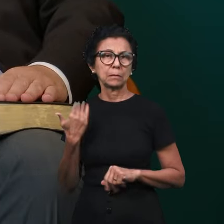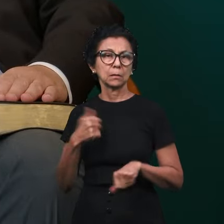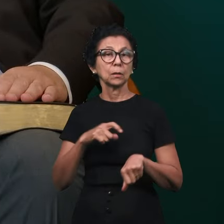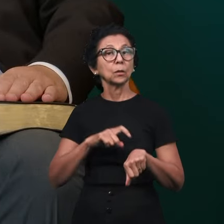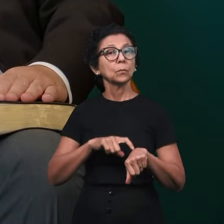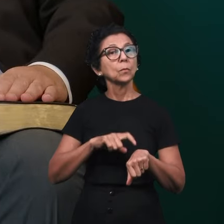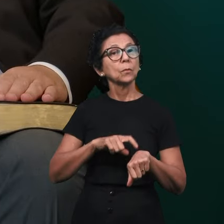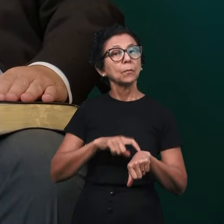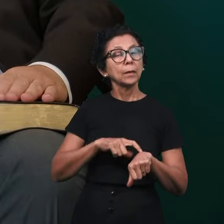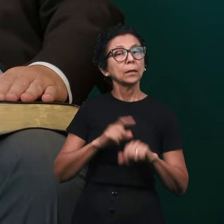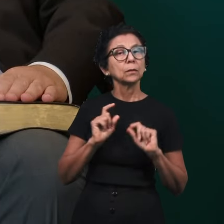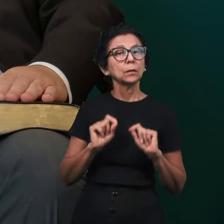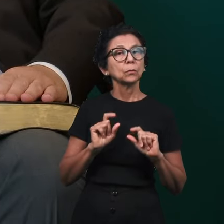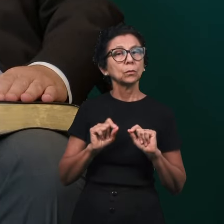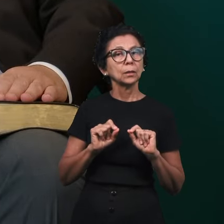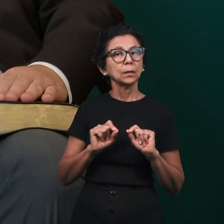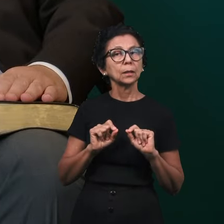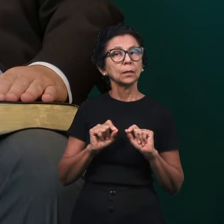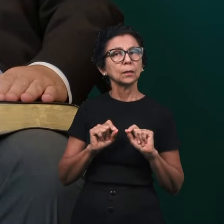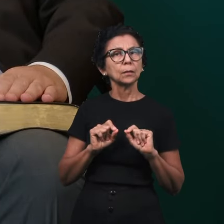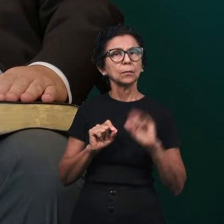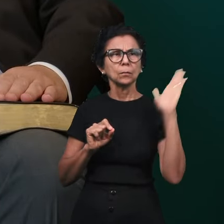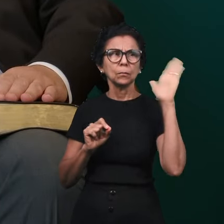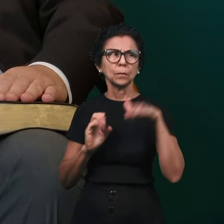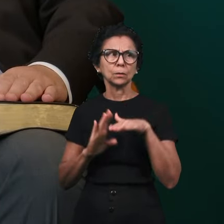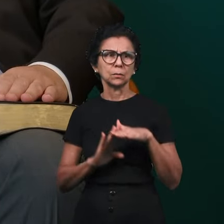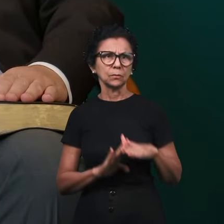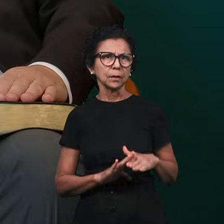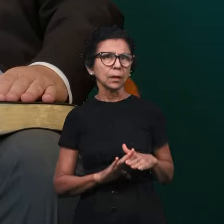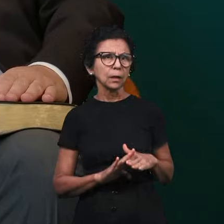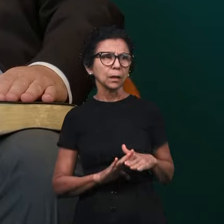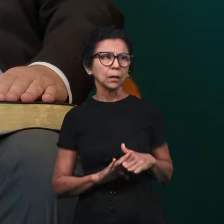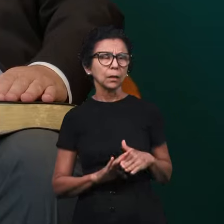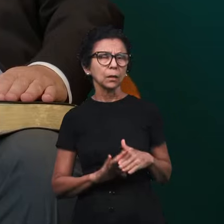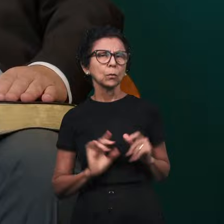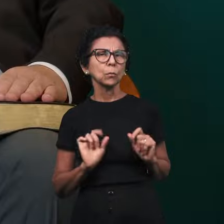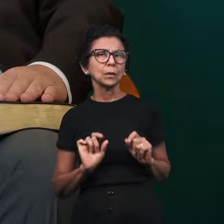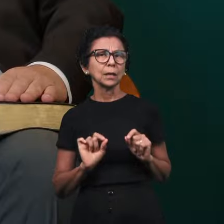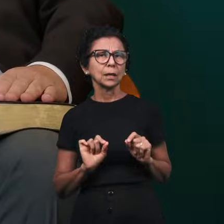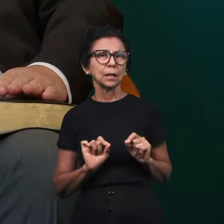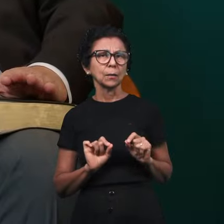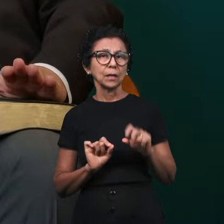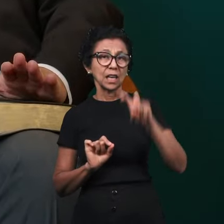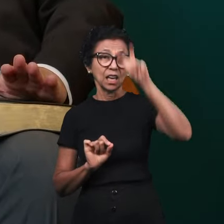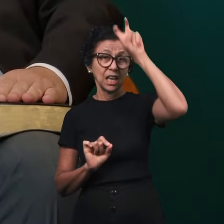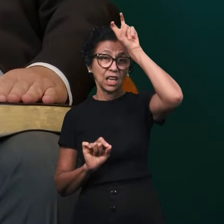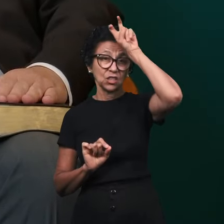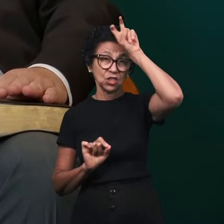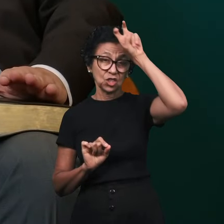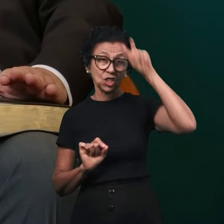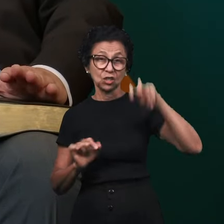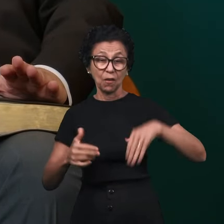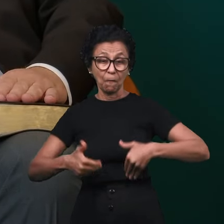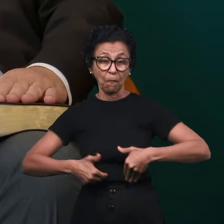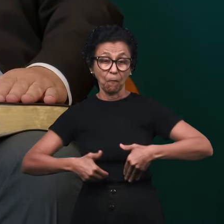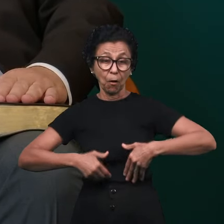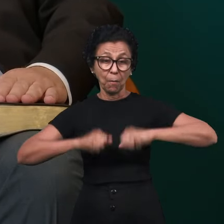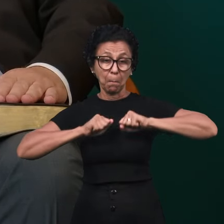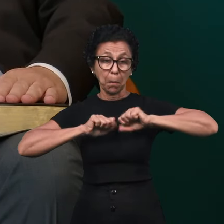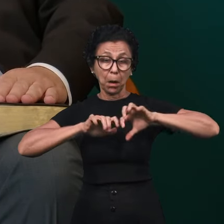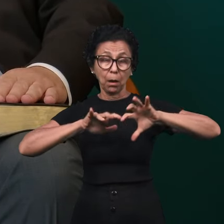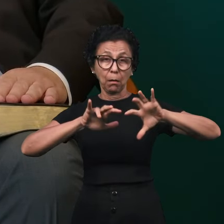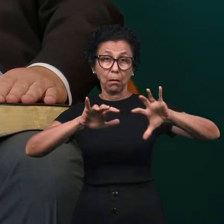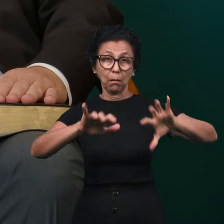momento era operar um livramento. Ninguém sabia que veria fome sobre a terra. É que a história é um pouco longa,